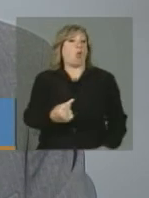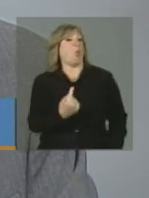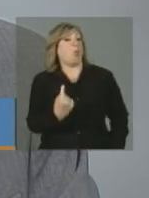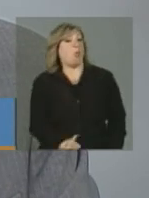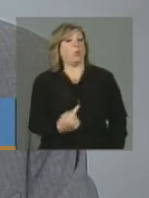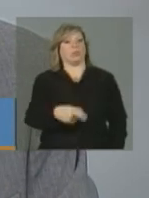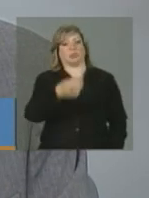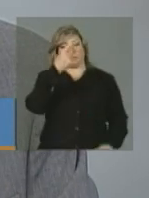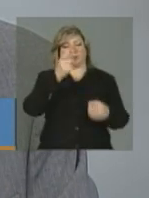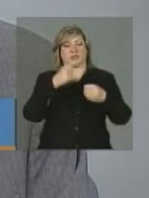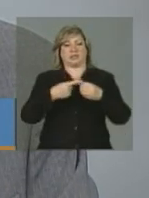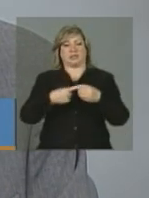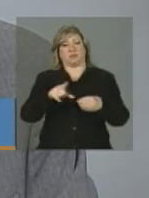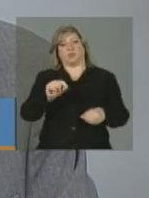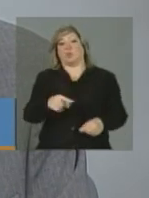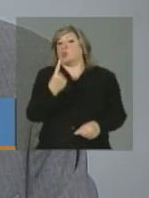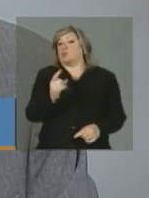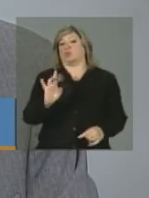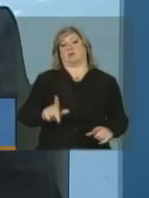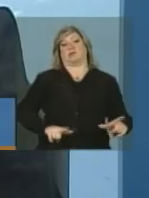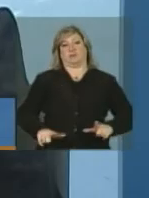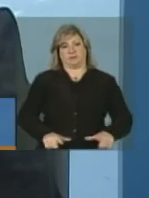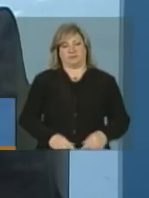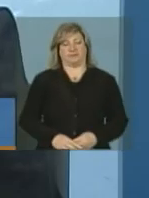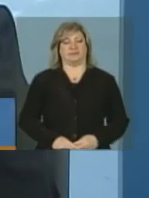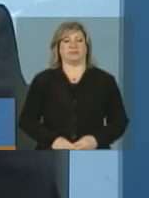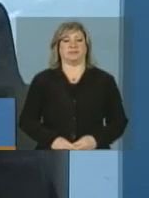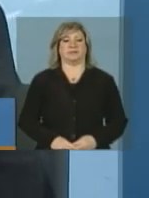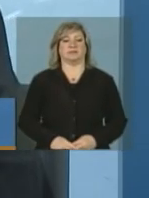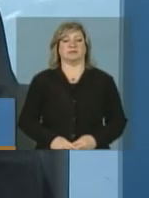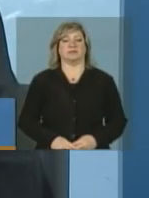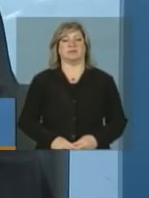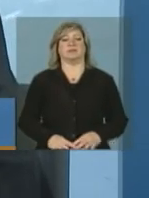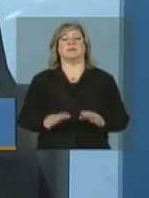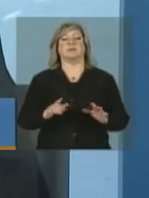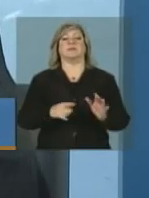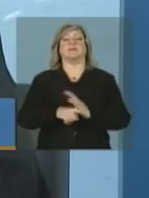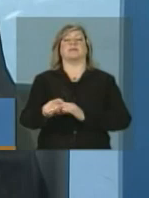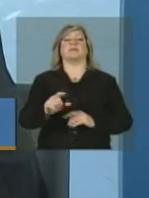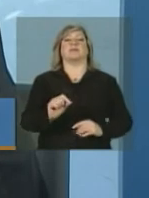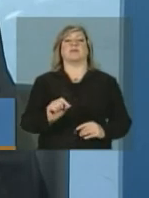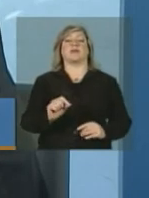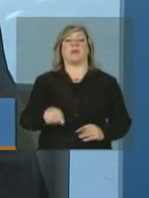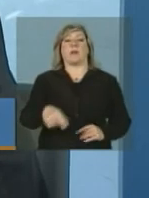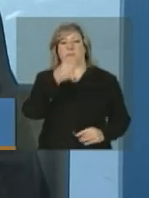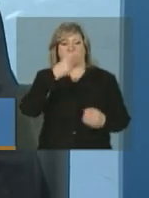municípios no qual ela trabalha. Bom, Cristina, o município não recebeu a senha do